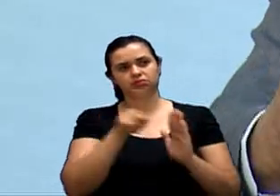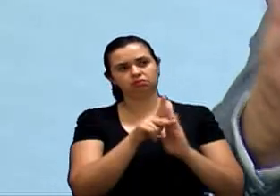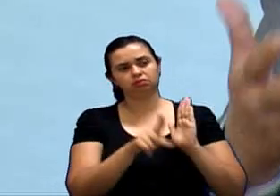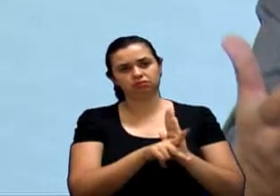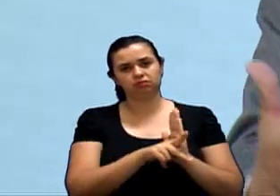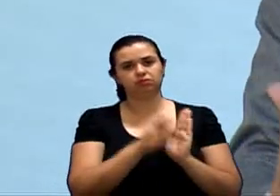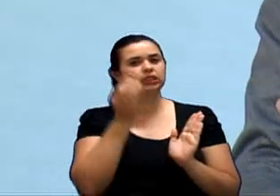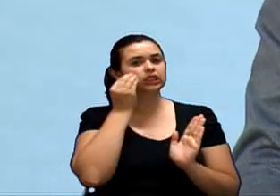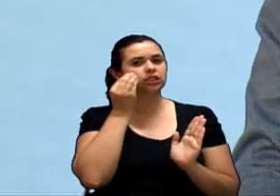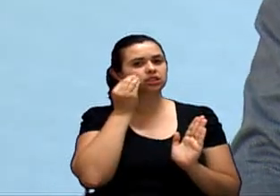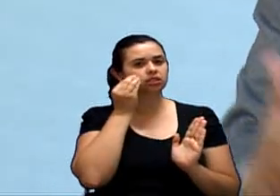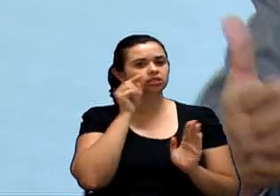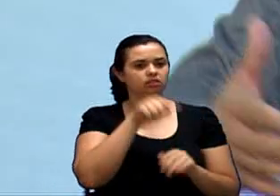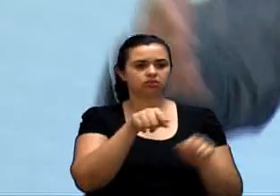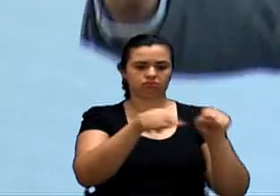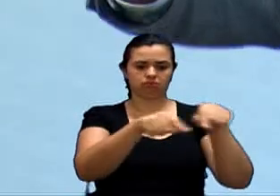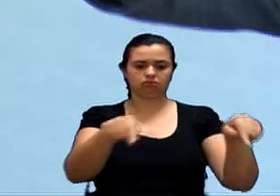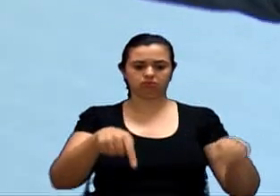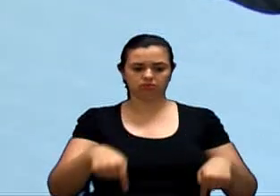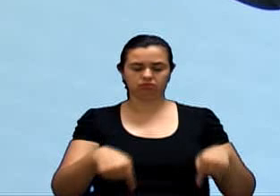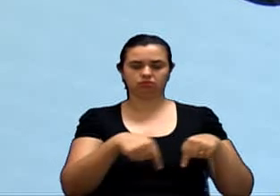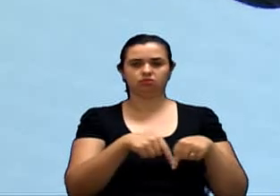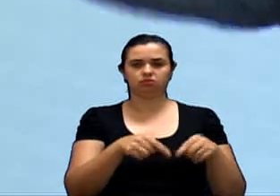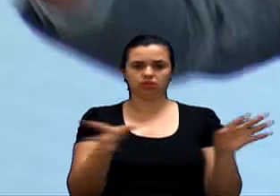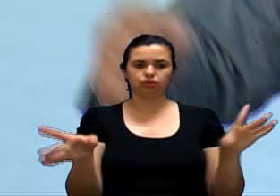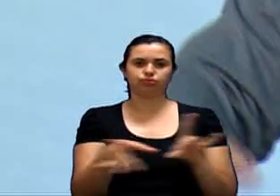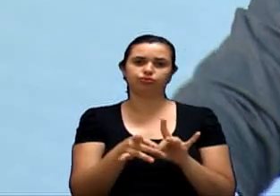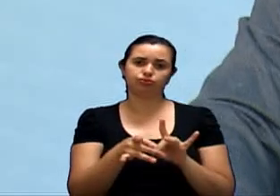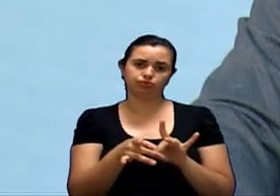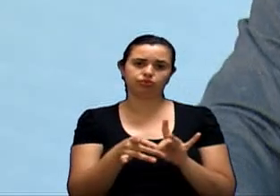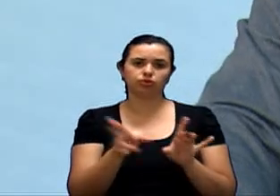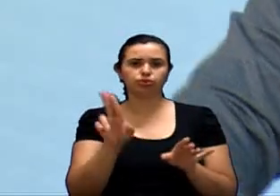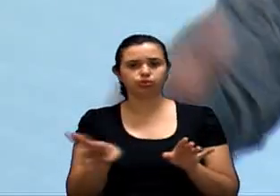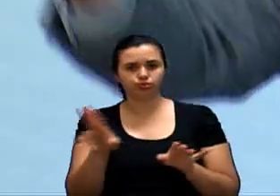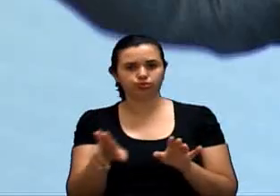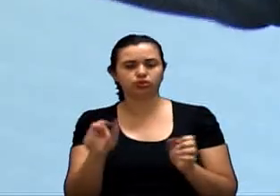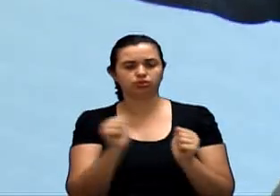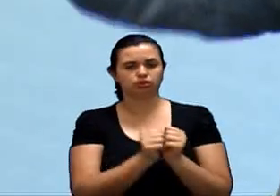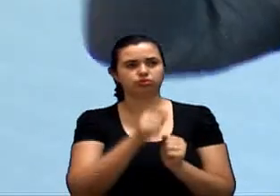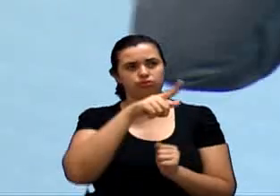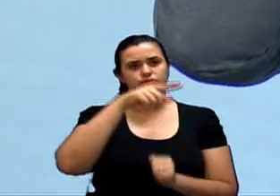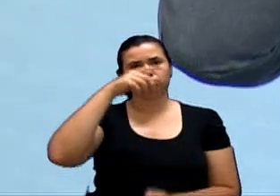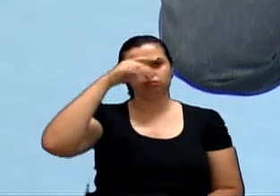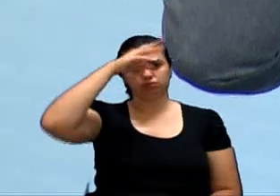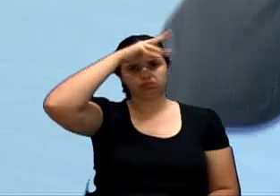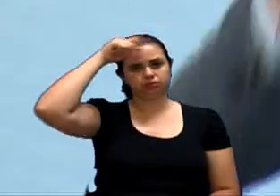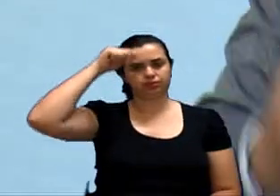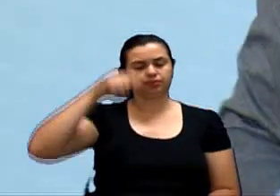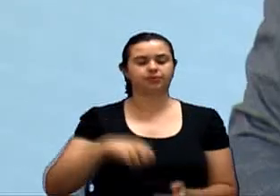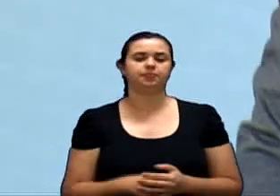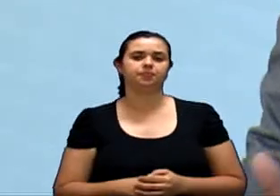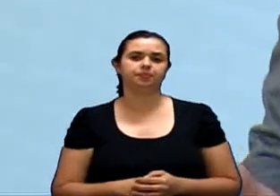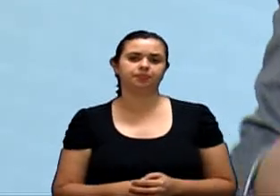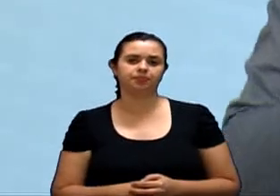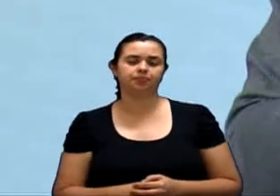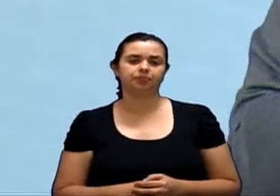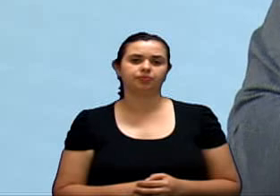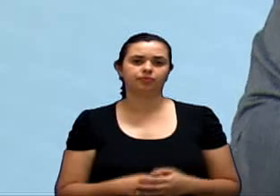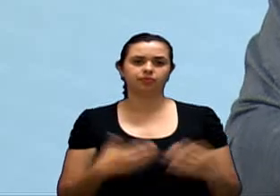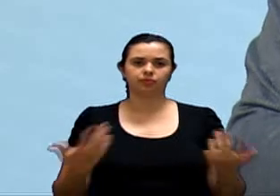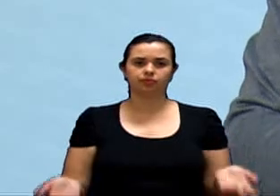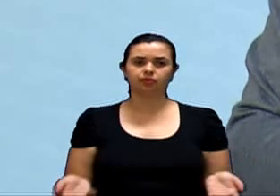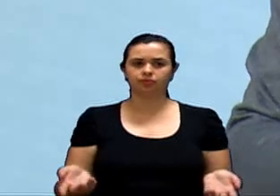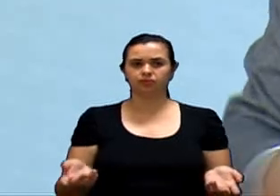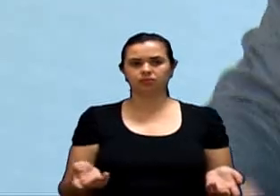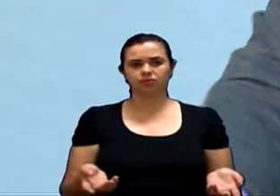uma concessão da área para virar esse projeto que foi apresentado aqui no slide, que nós fizemos em conversa. Então, eu não